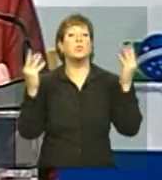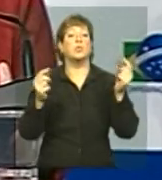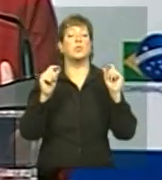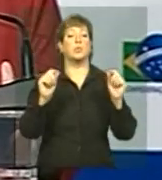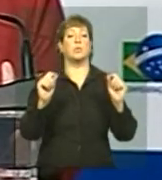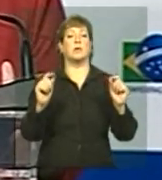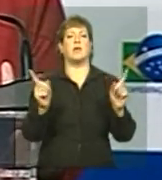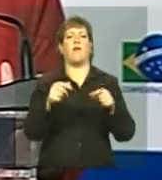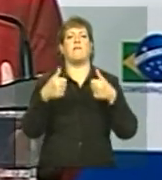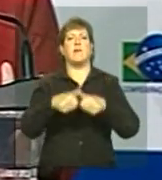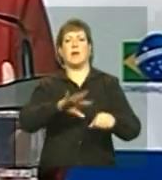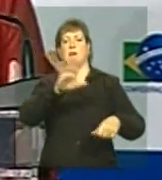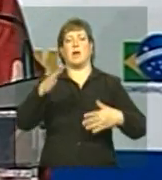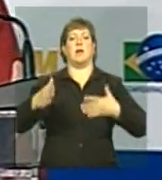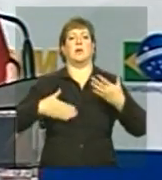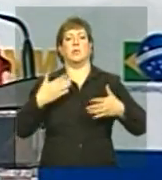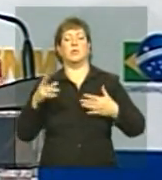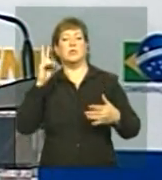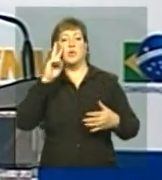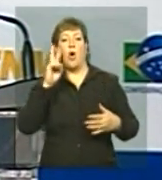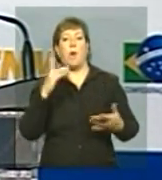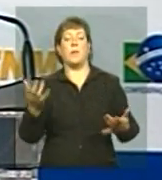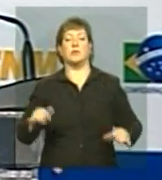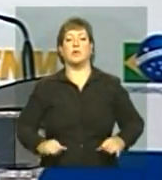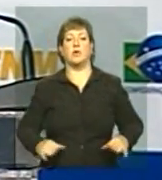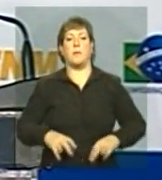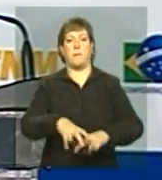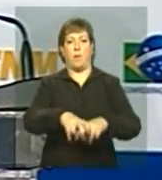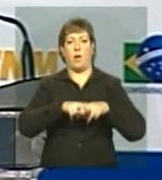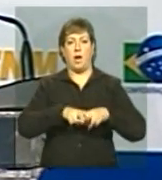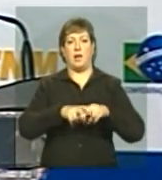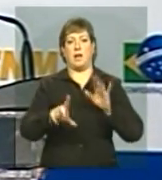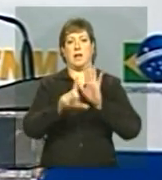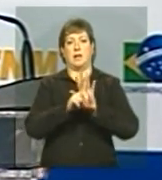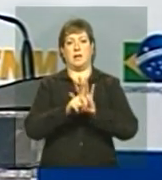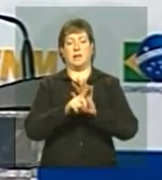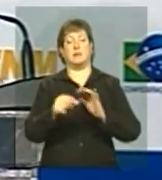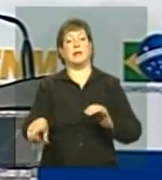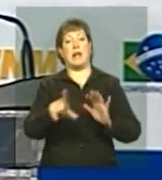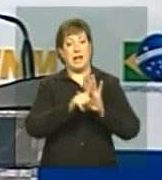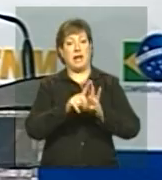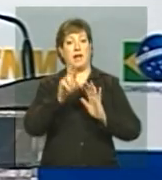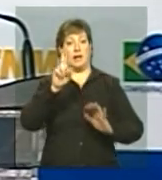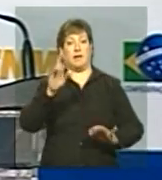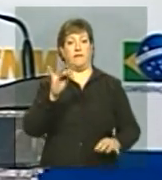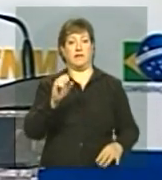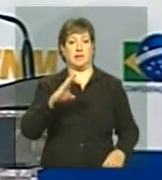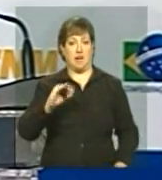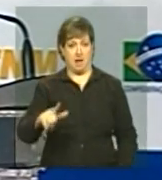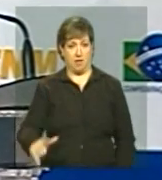fiquem vulneráveis do ponto de vista jurídico à lei de responsabilidade fiscal.